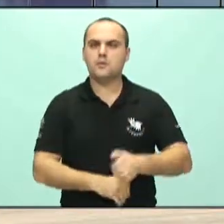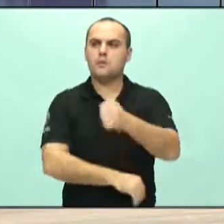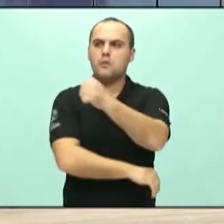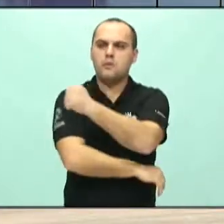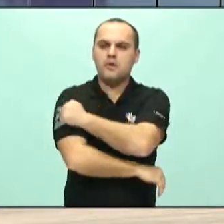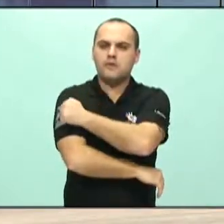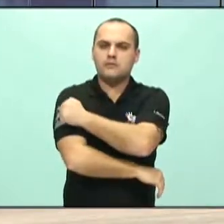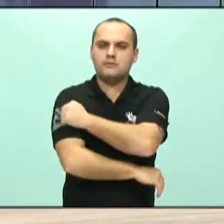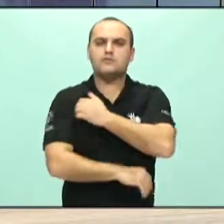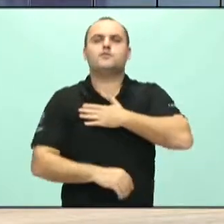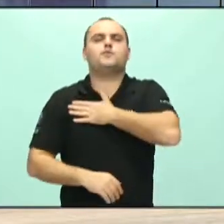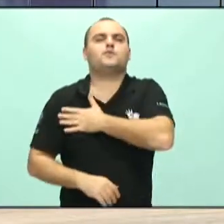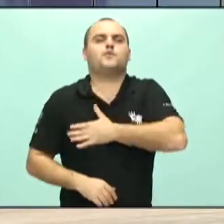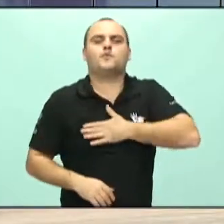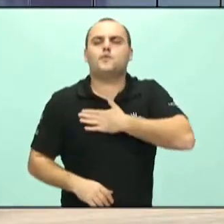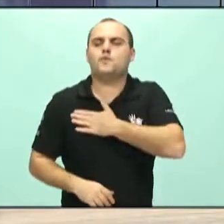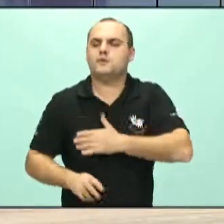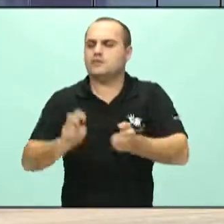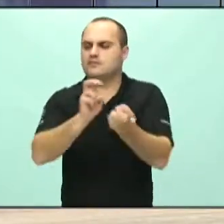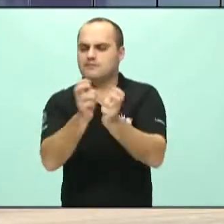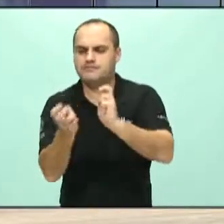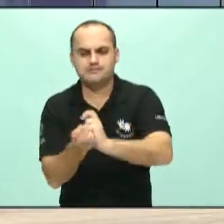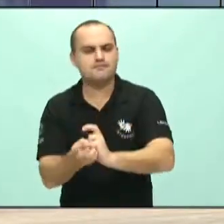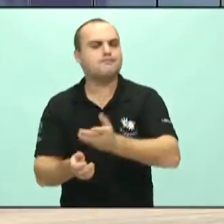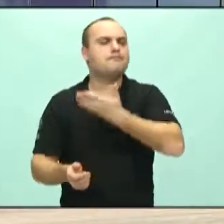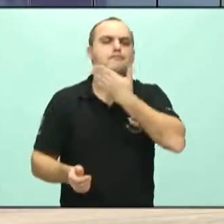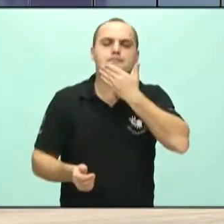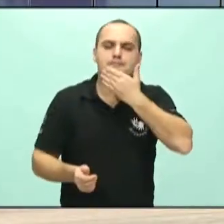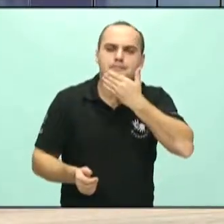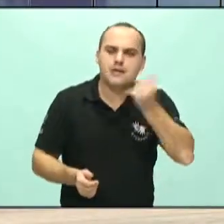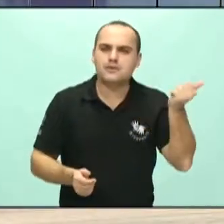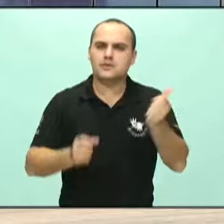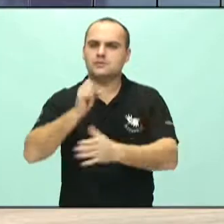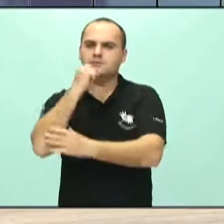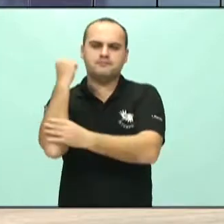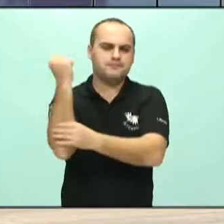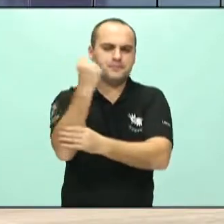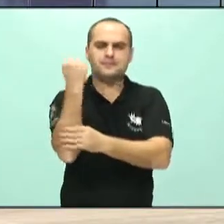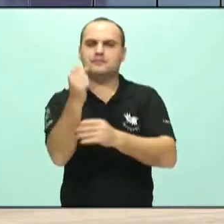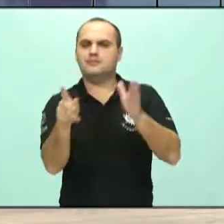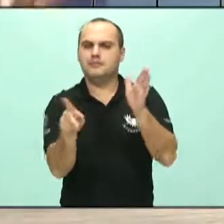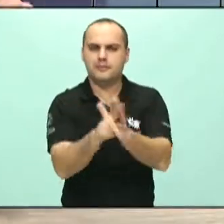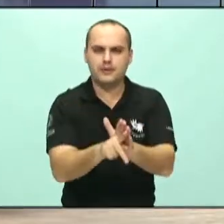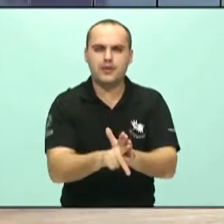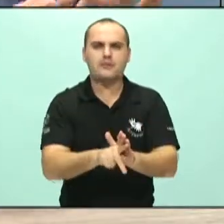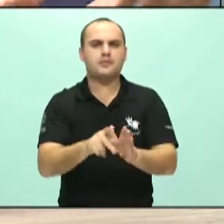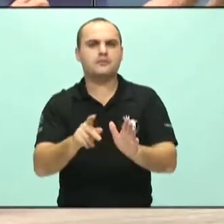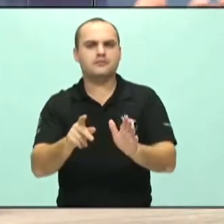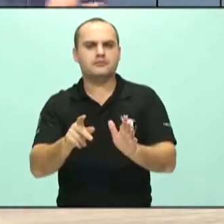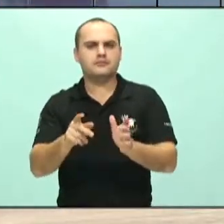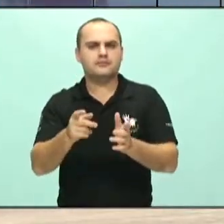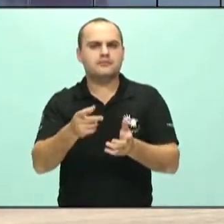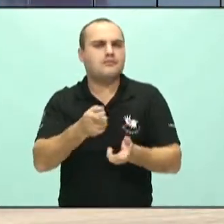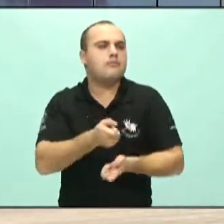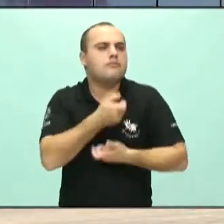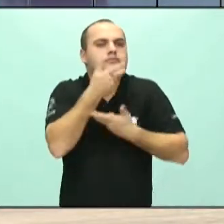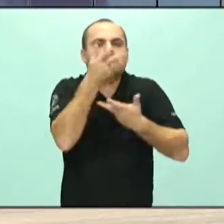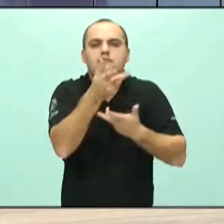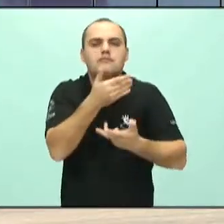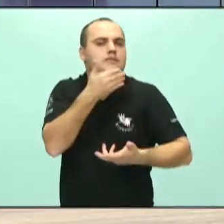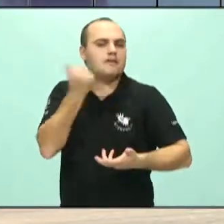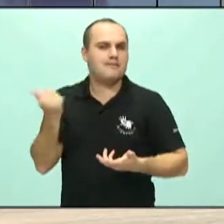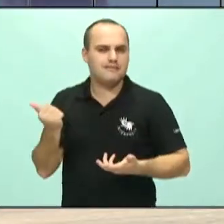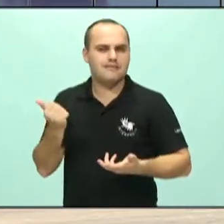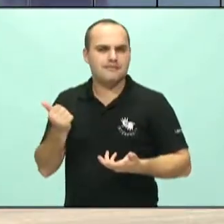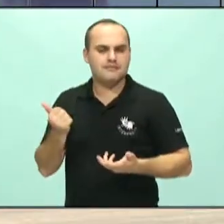ele gosta de capoeira, ele melhorou a sua coordenação motora, ele melhorou seu vocabulário. Você lembra, né? Que